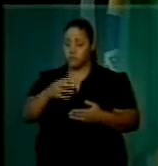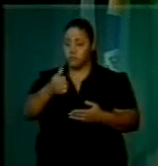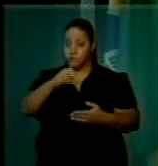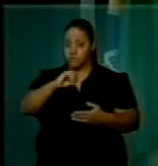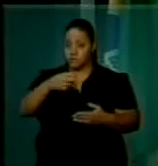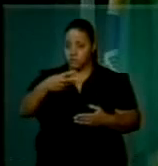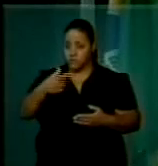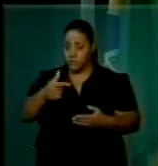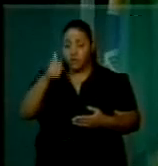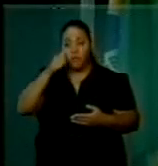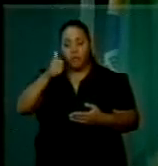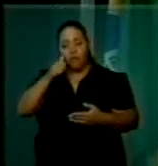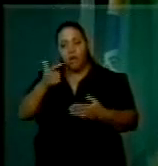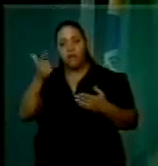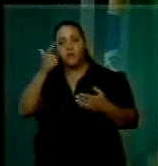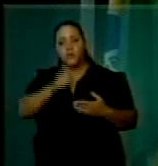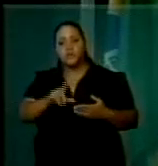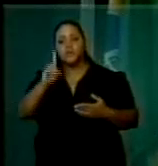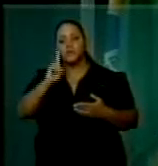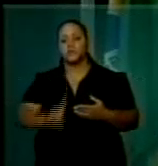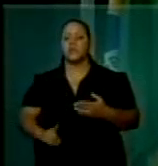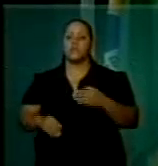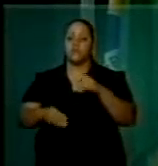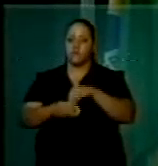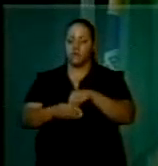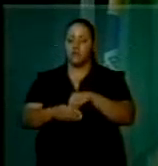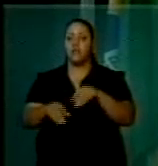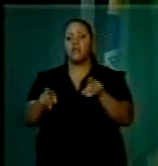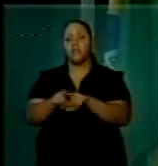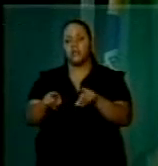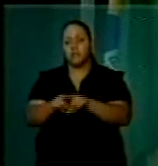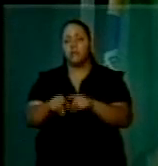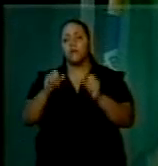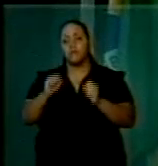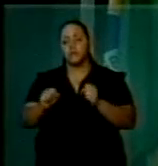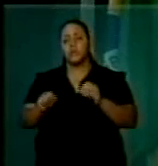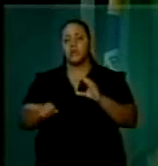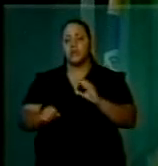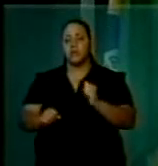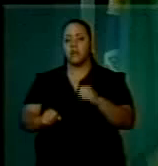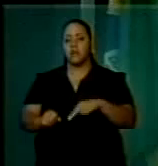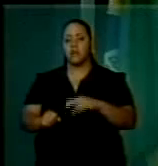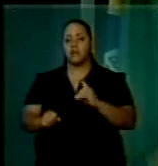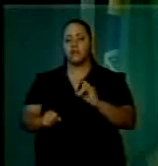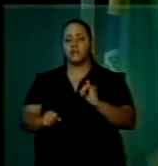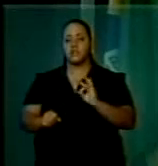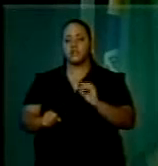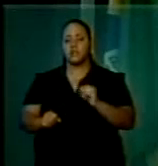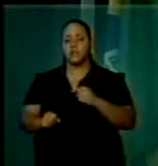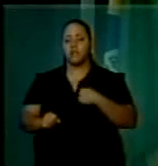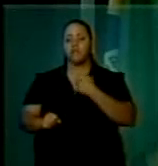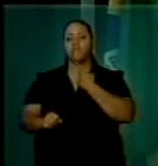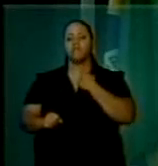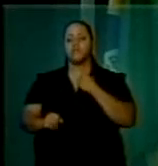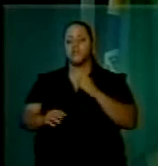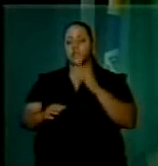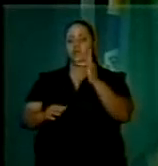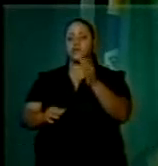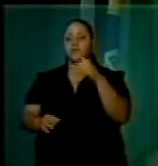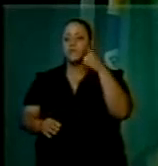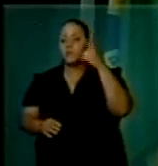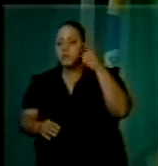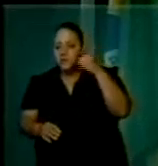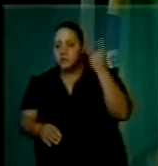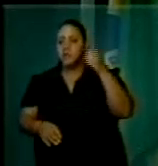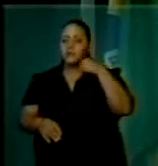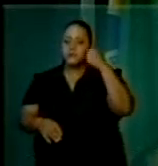Getúlio Vargas, as mulheres conquistaram o direito do voto. Também puderam se candidatar a cargos políticos.